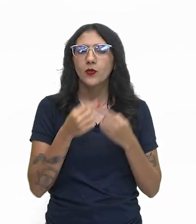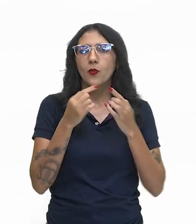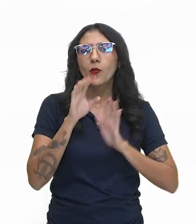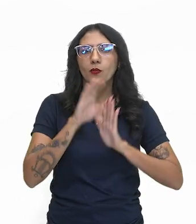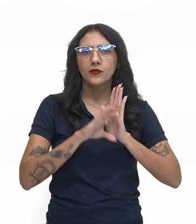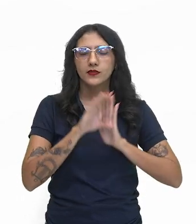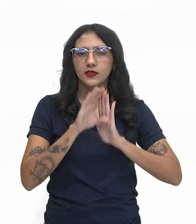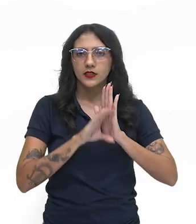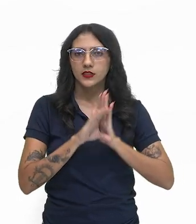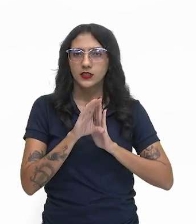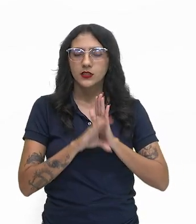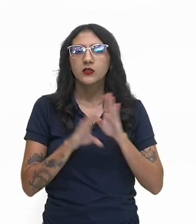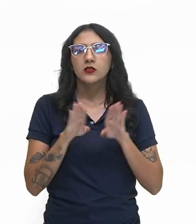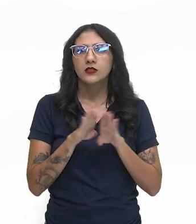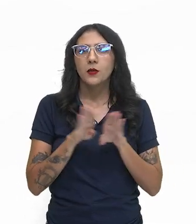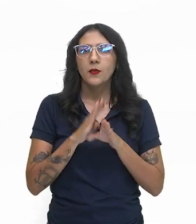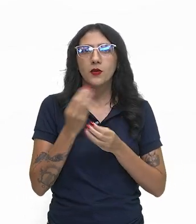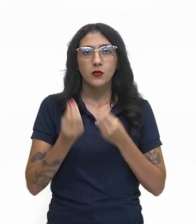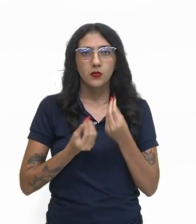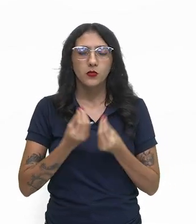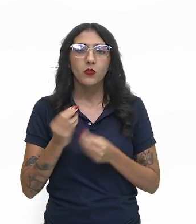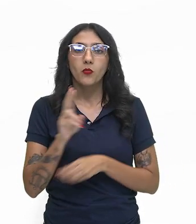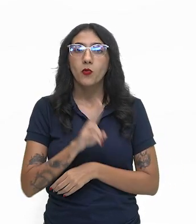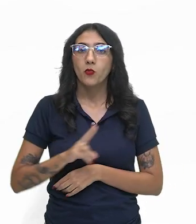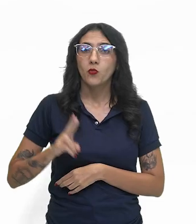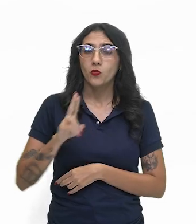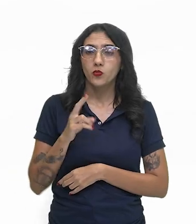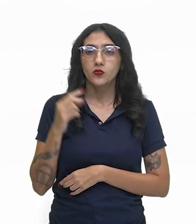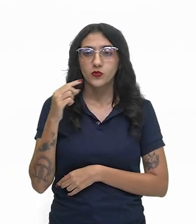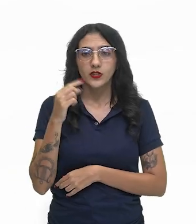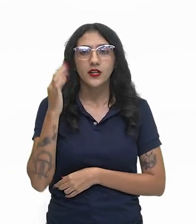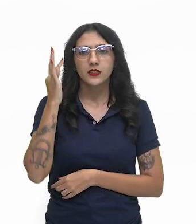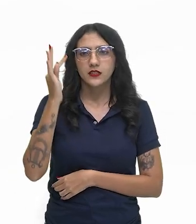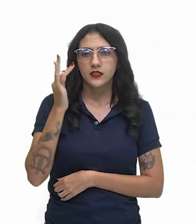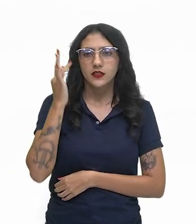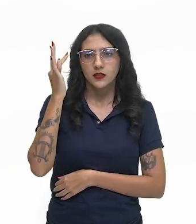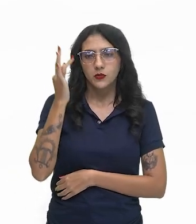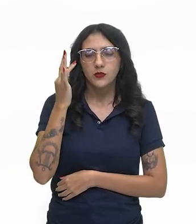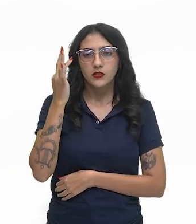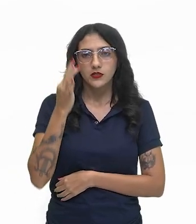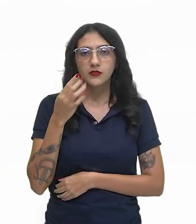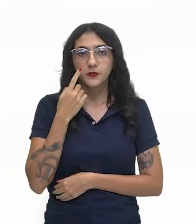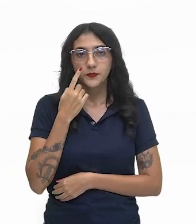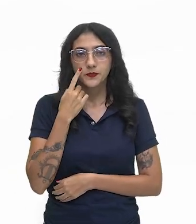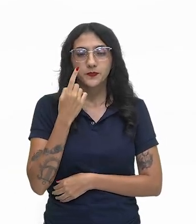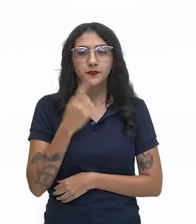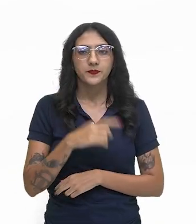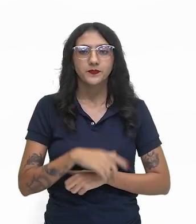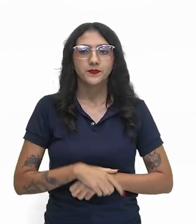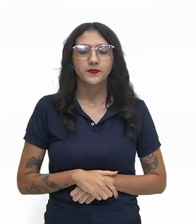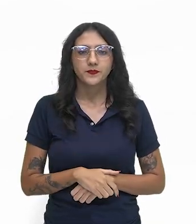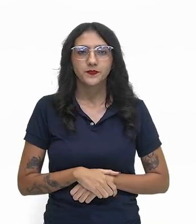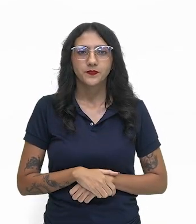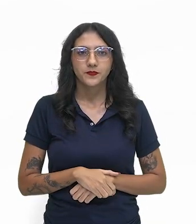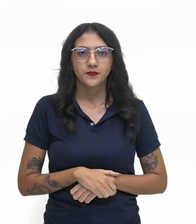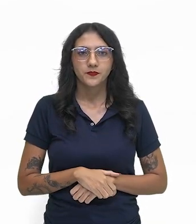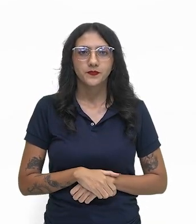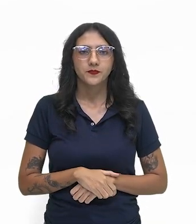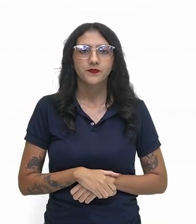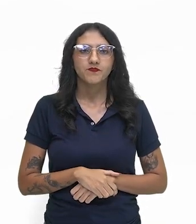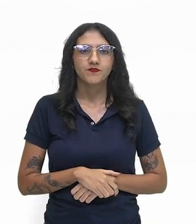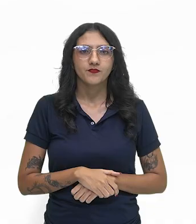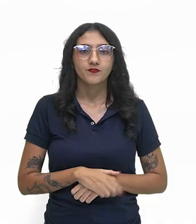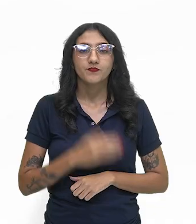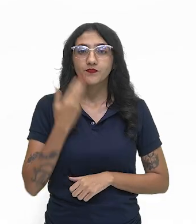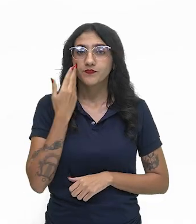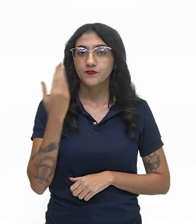envolvendo aí as aplicações das leis de Newton, nós temos o seguinte, aliás. As leis de